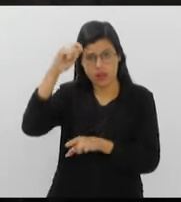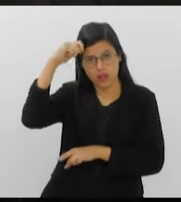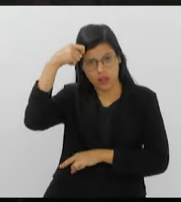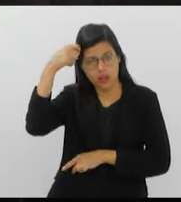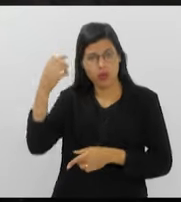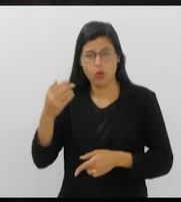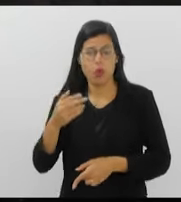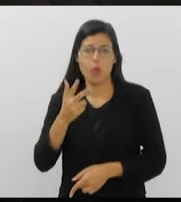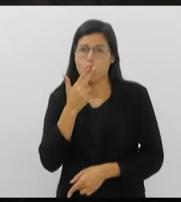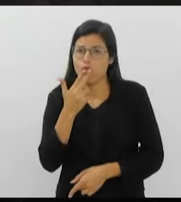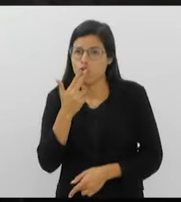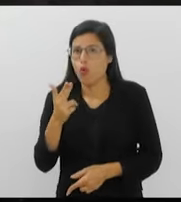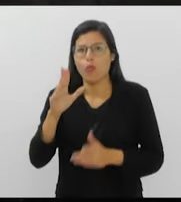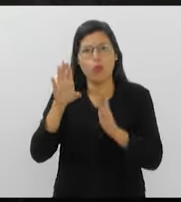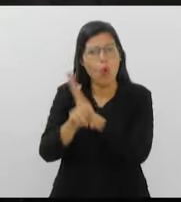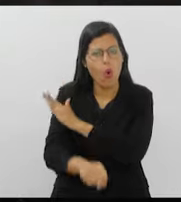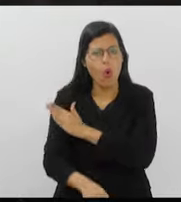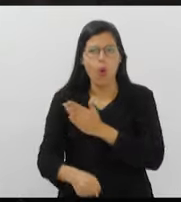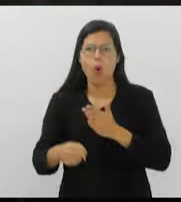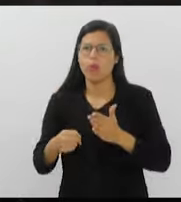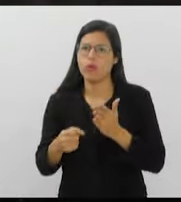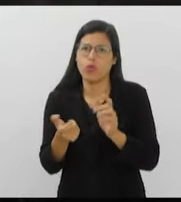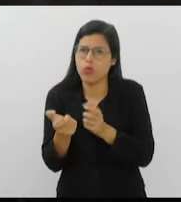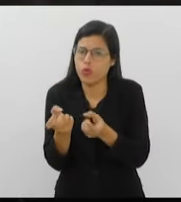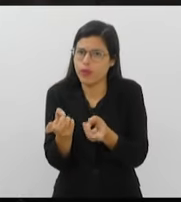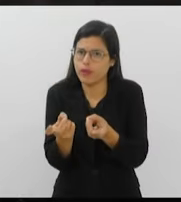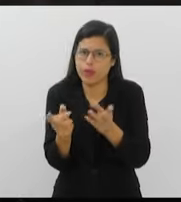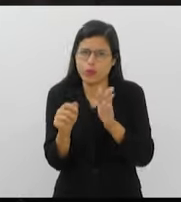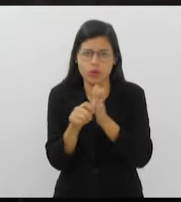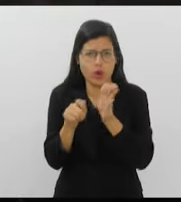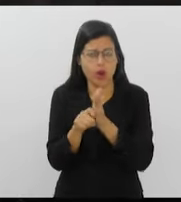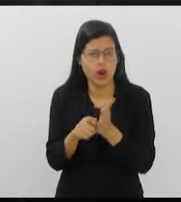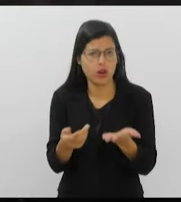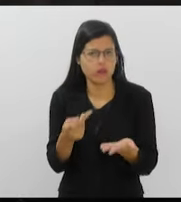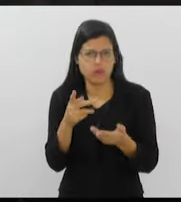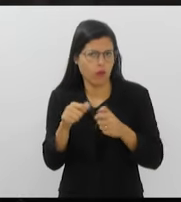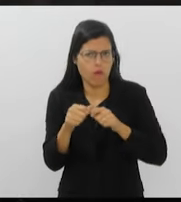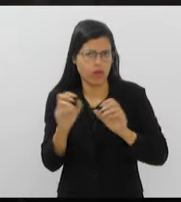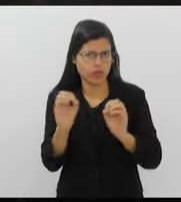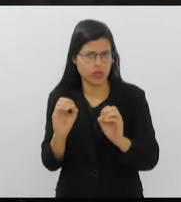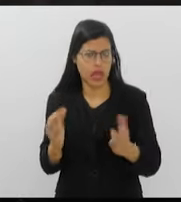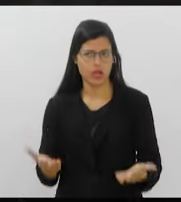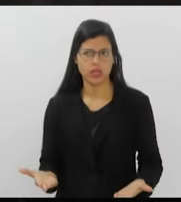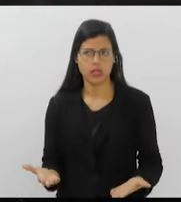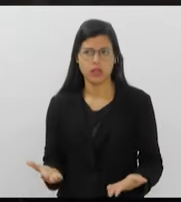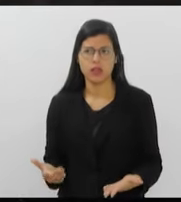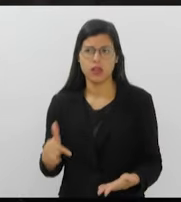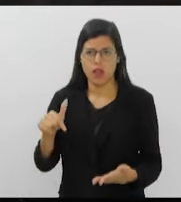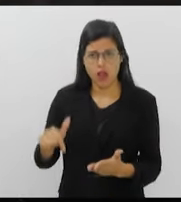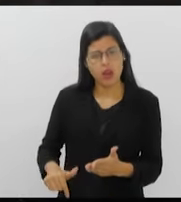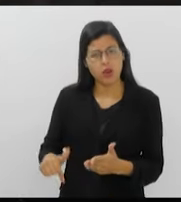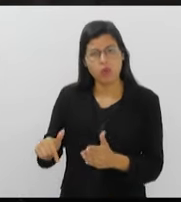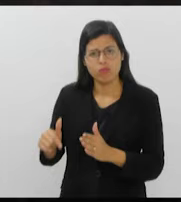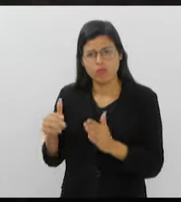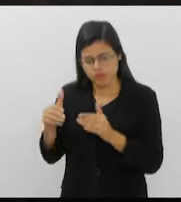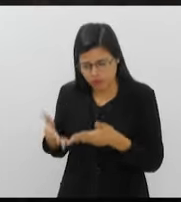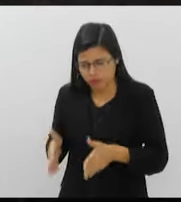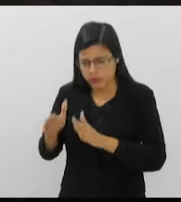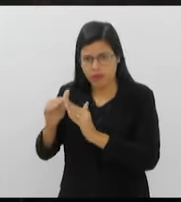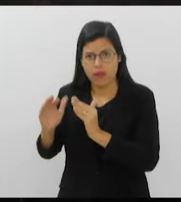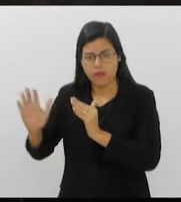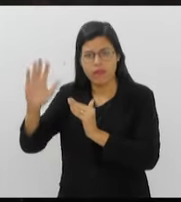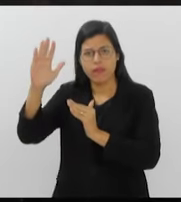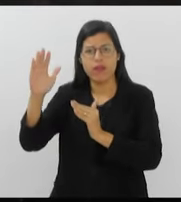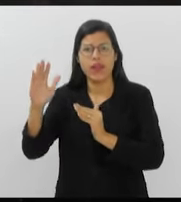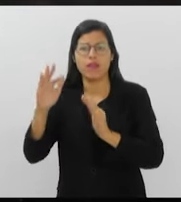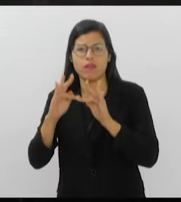não fumo, não roubo, não trafico. Eu não faço isso, pô. Sou cria do Brizolão, sou de família pobre, fui